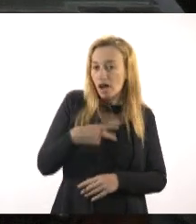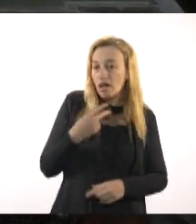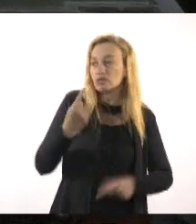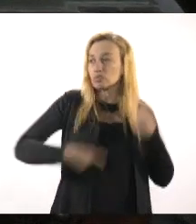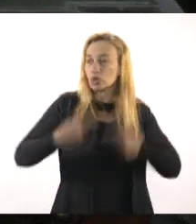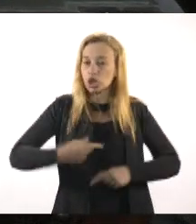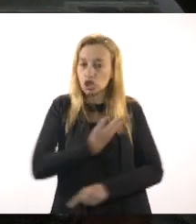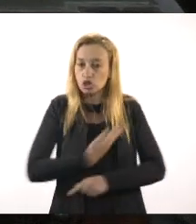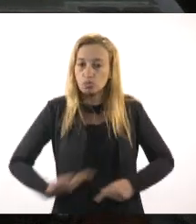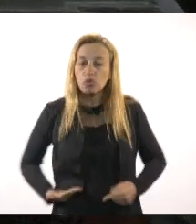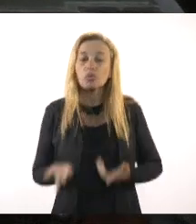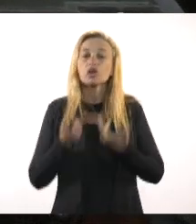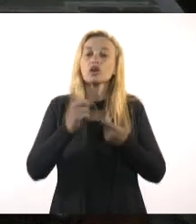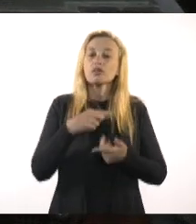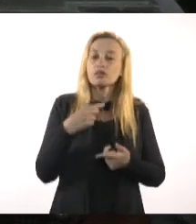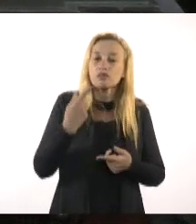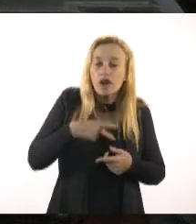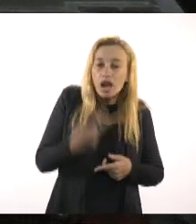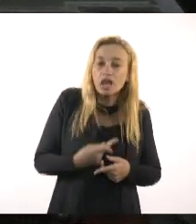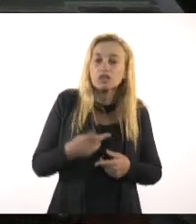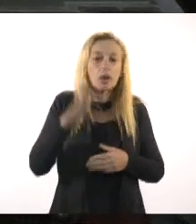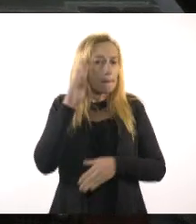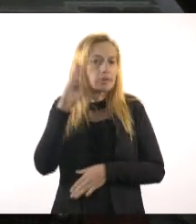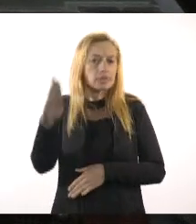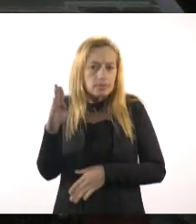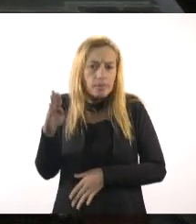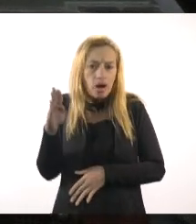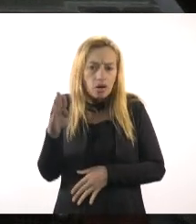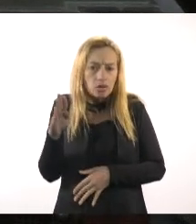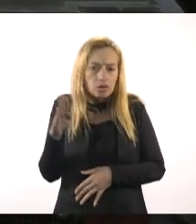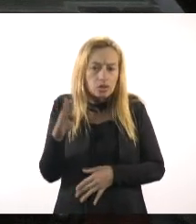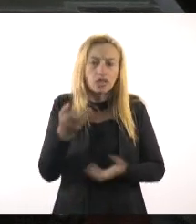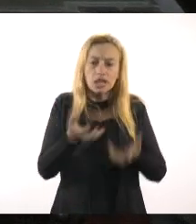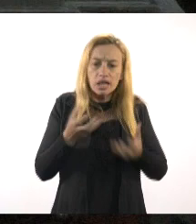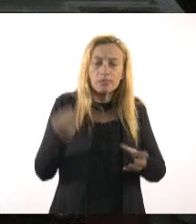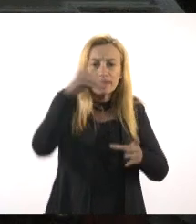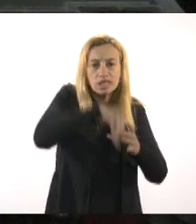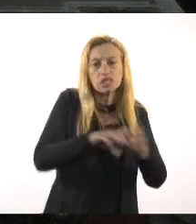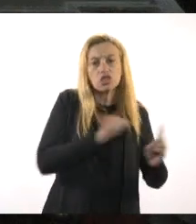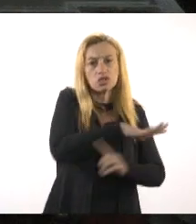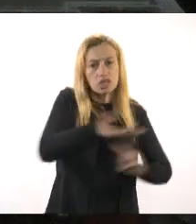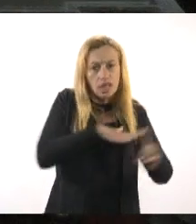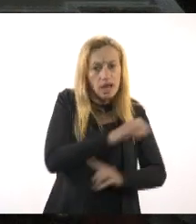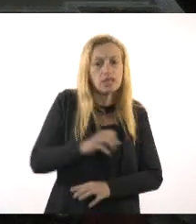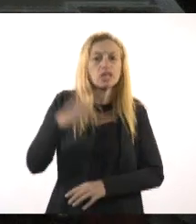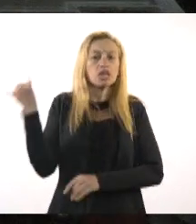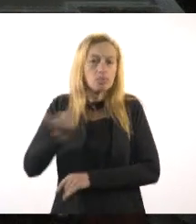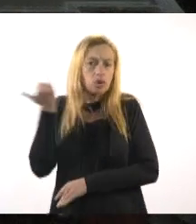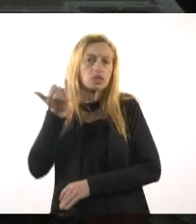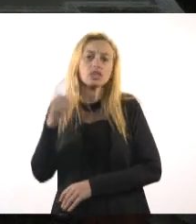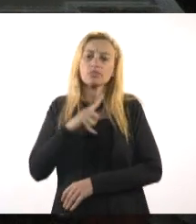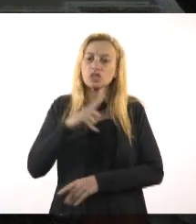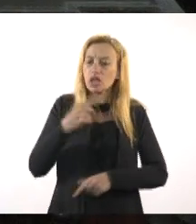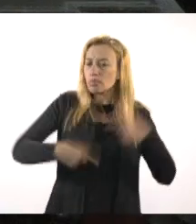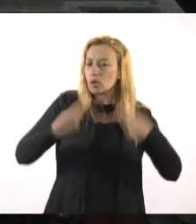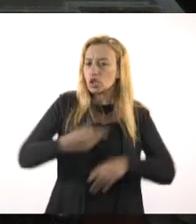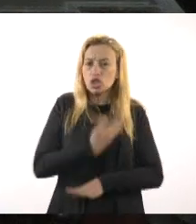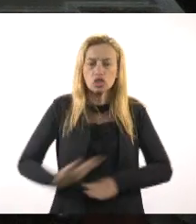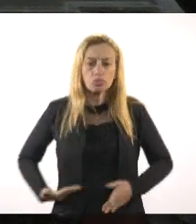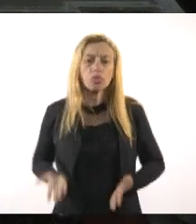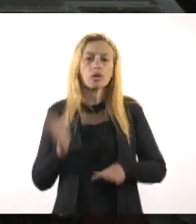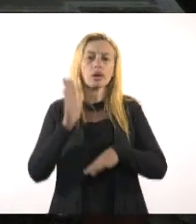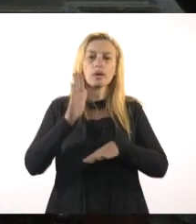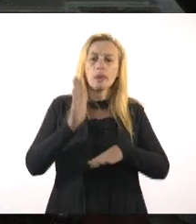políticas públicas, nós estamos falando sobre prioridades que queremos para uma sociedade. E a importância de nós termos políticas públicas